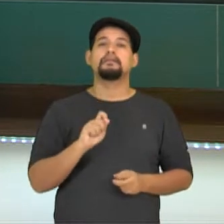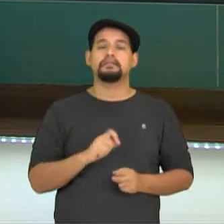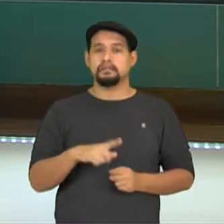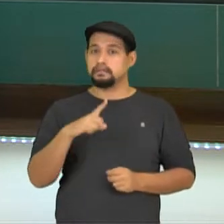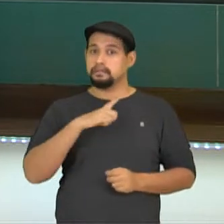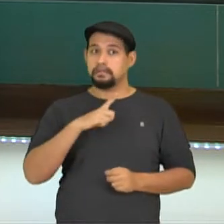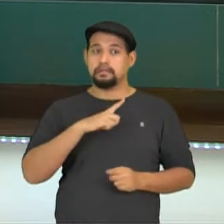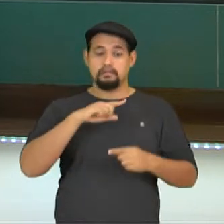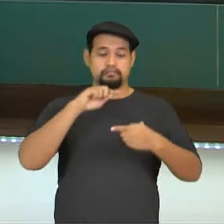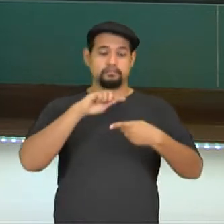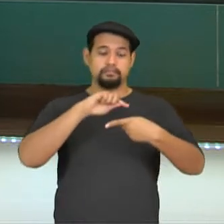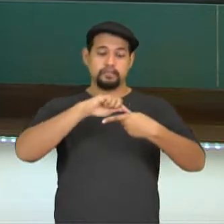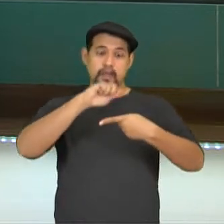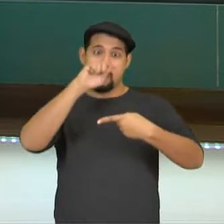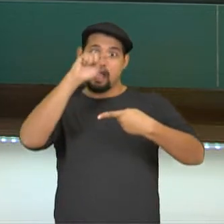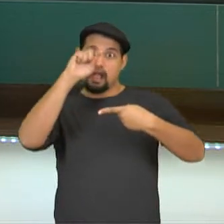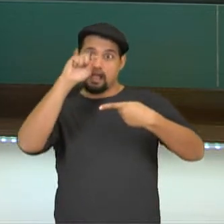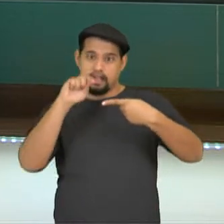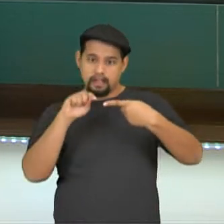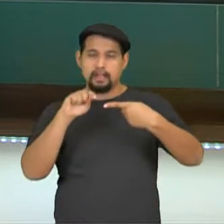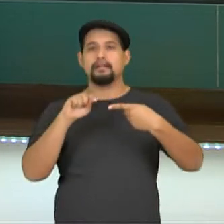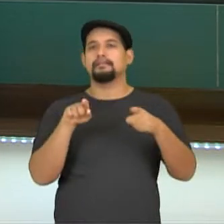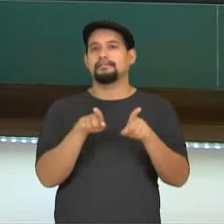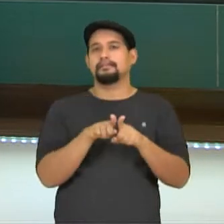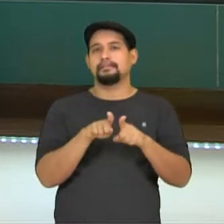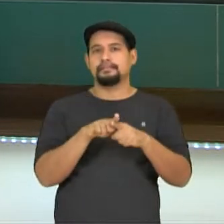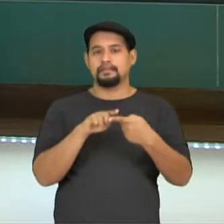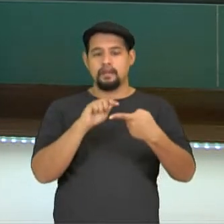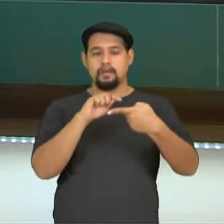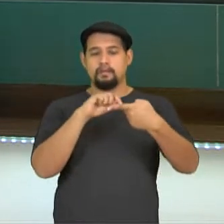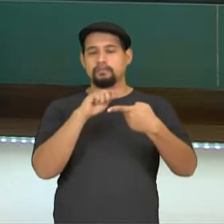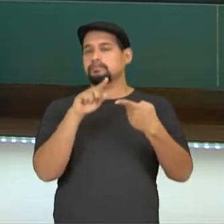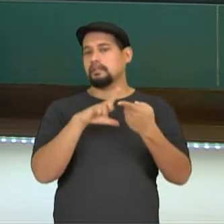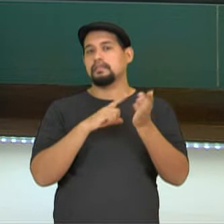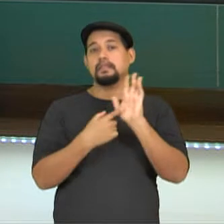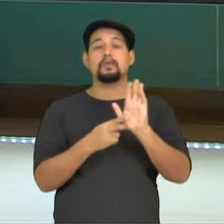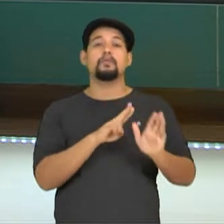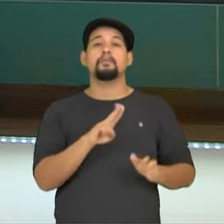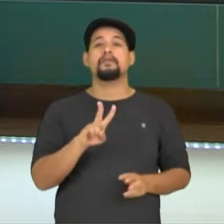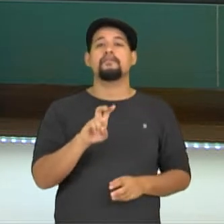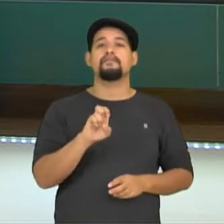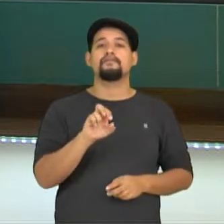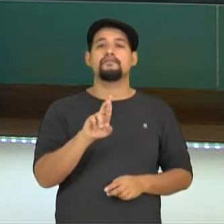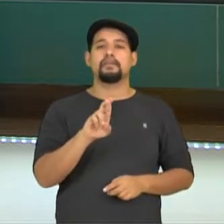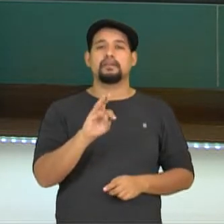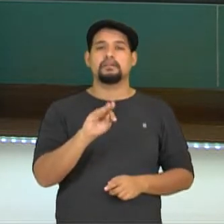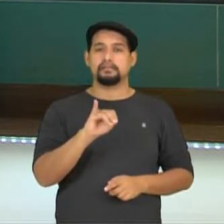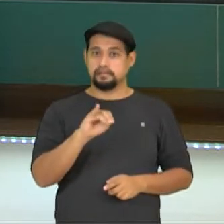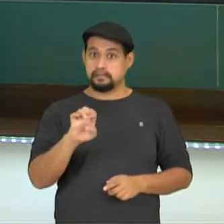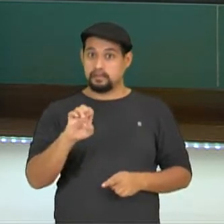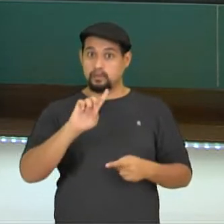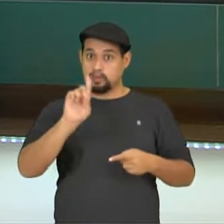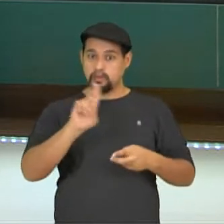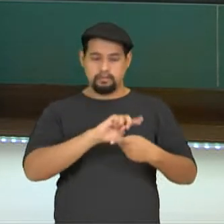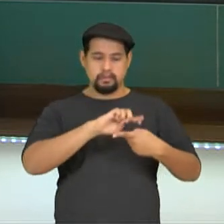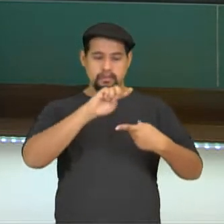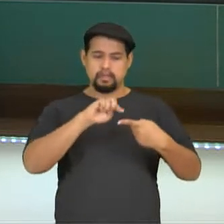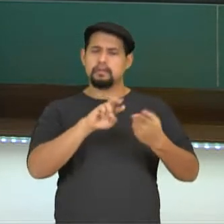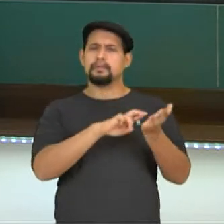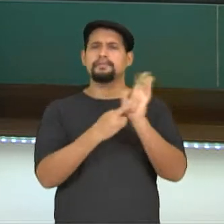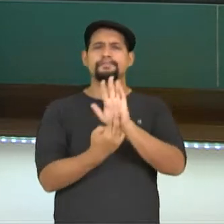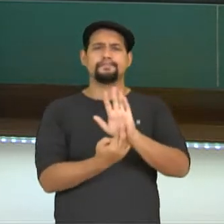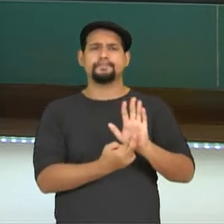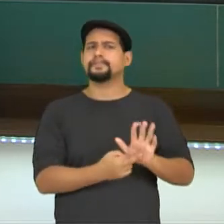ser o máximo ou o mínimo que nós chamamos de vértice da parábola. Para representar graficamente, nós